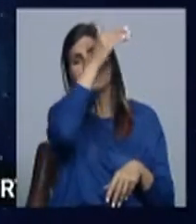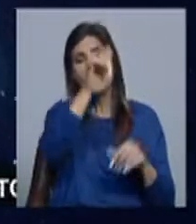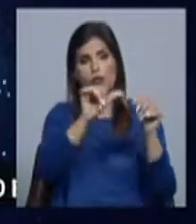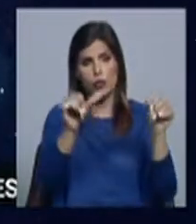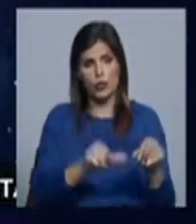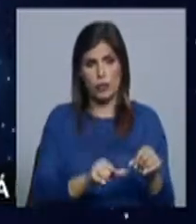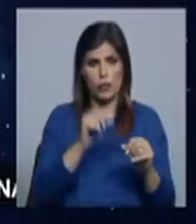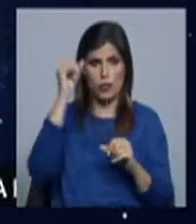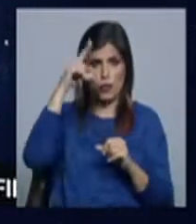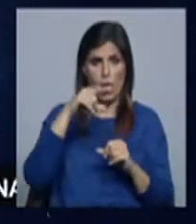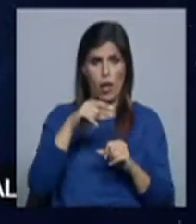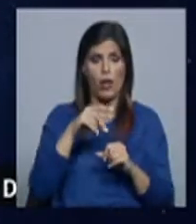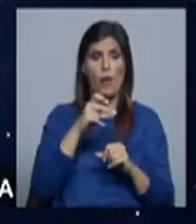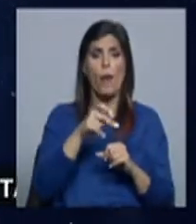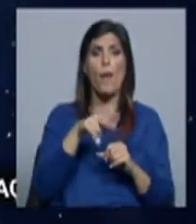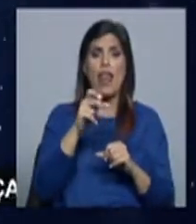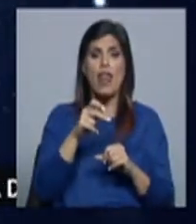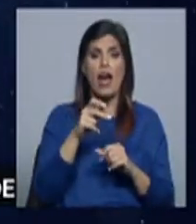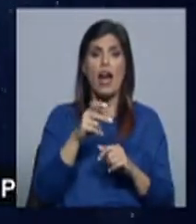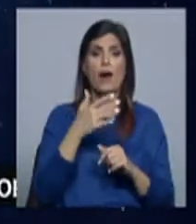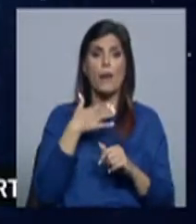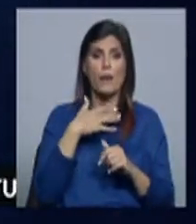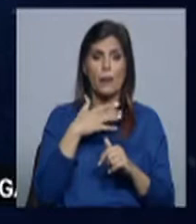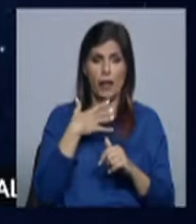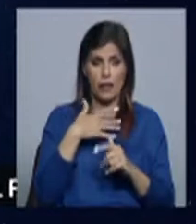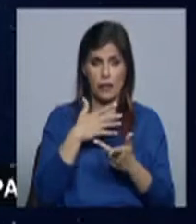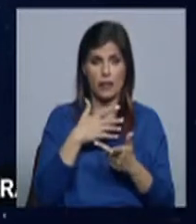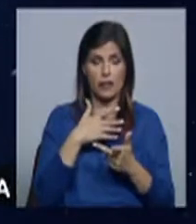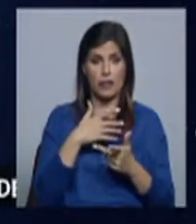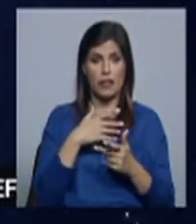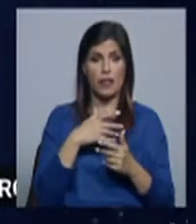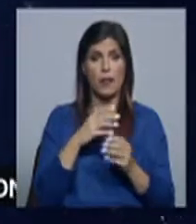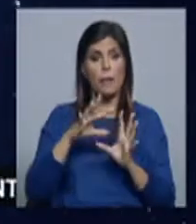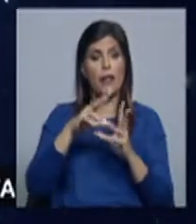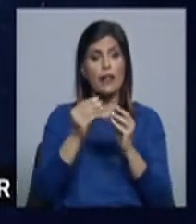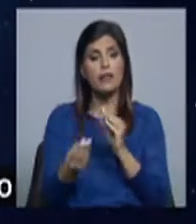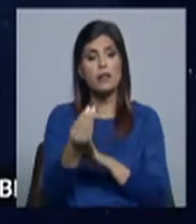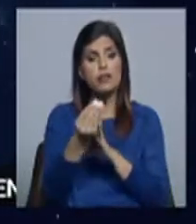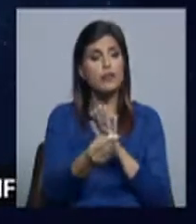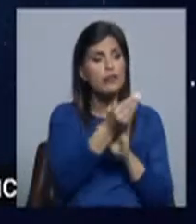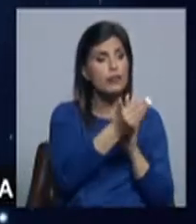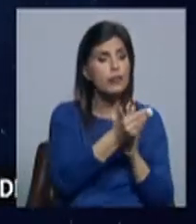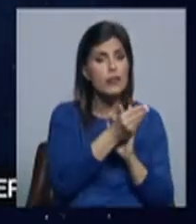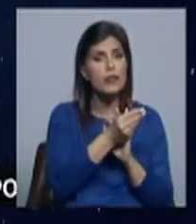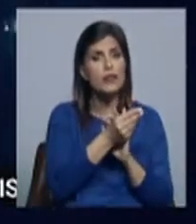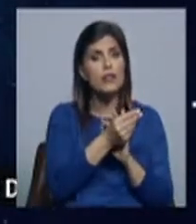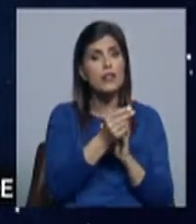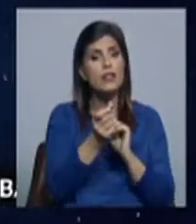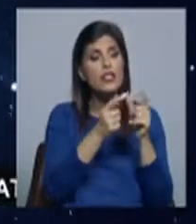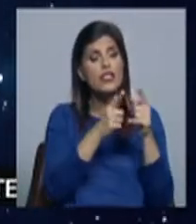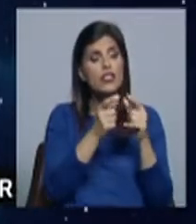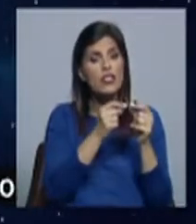branca, que é o nosso Sol, e eventualmente teres planetas bebés que nasceram com uma estrela velha. E,